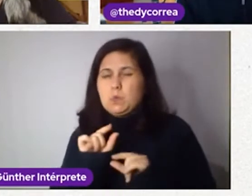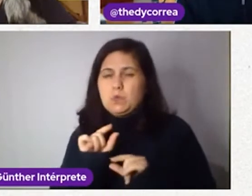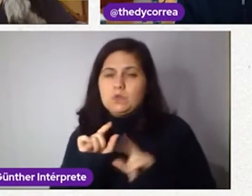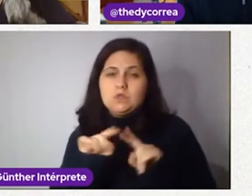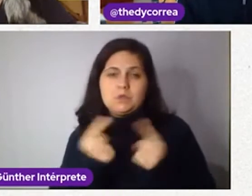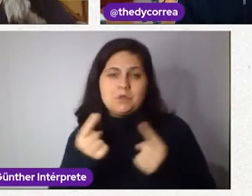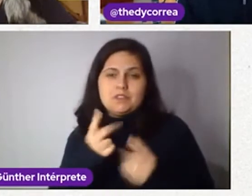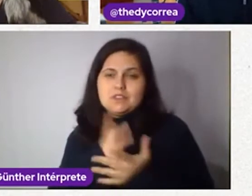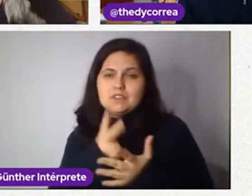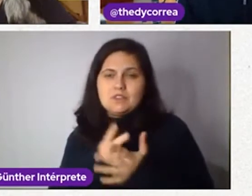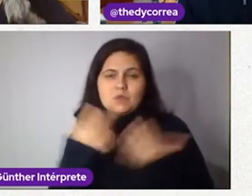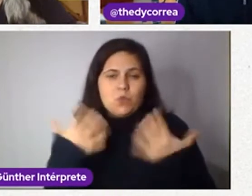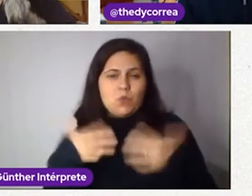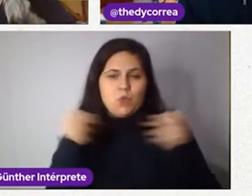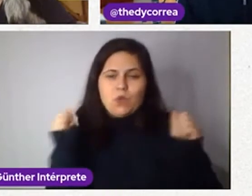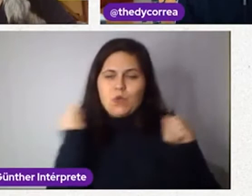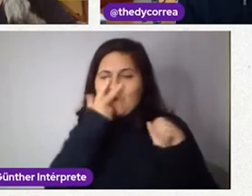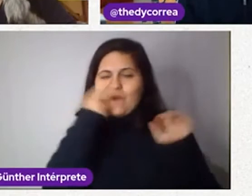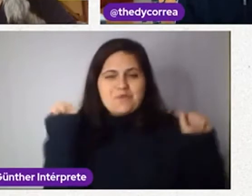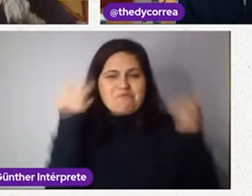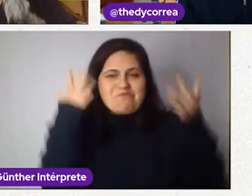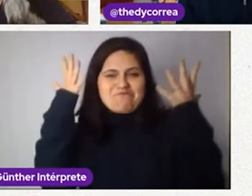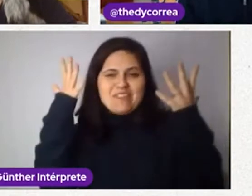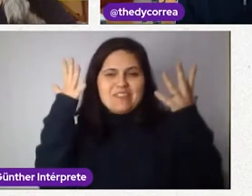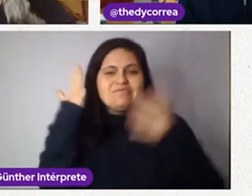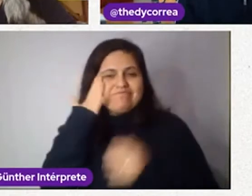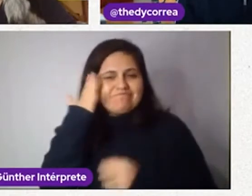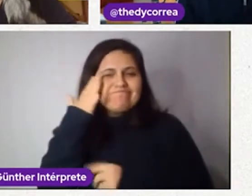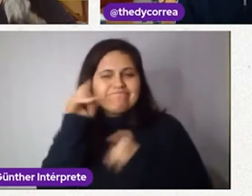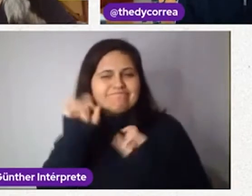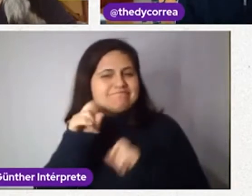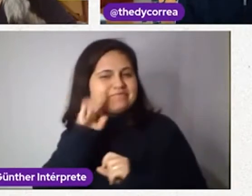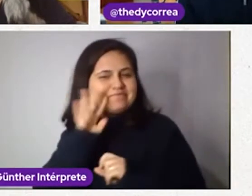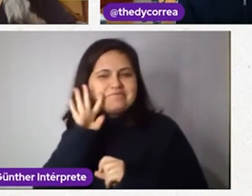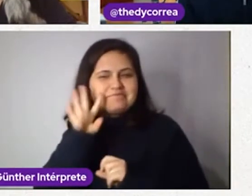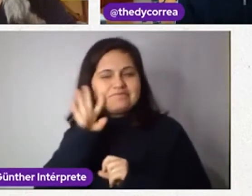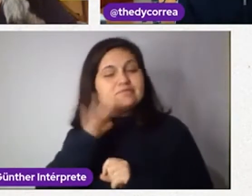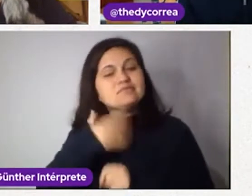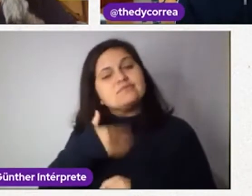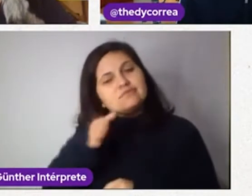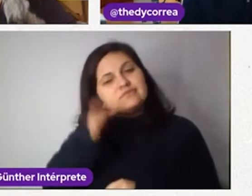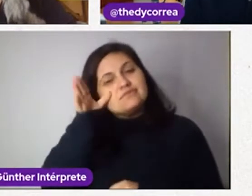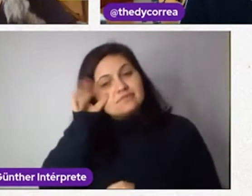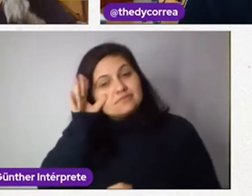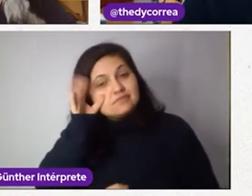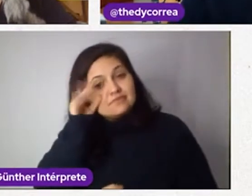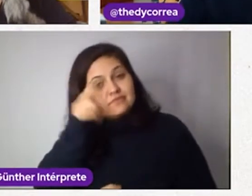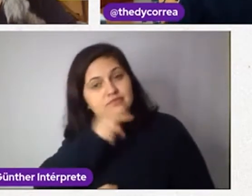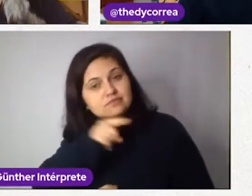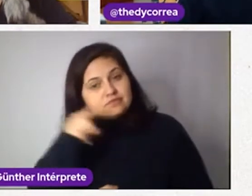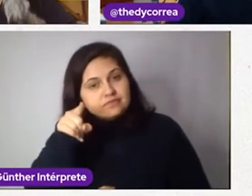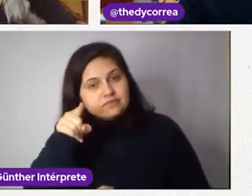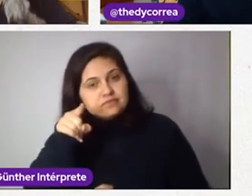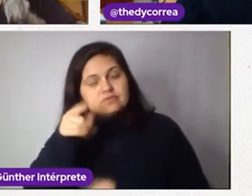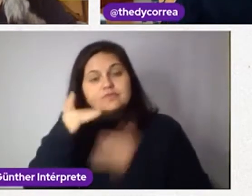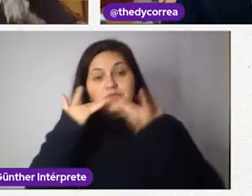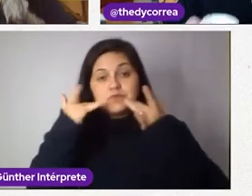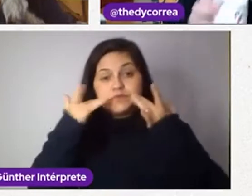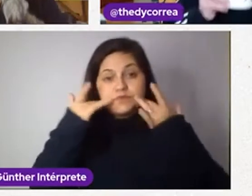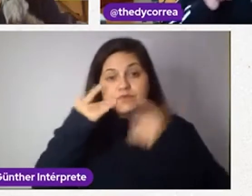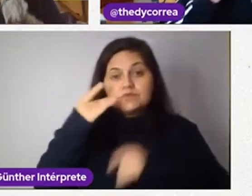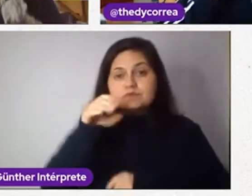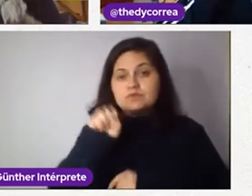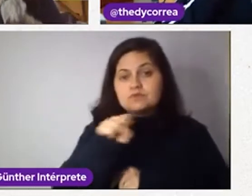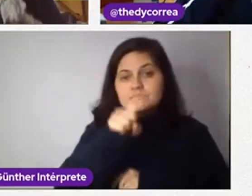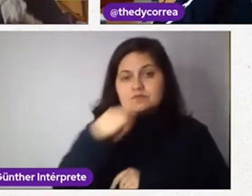mas são sempre mágicas, assim, as temporadas. Ai, que legal. Eu já assisti vocês no Teatro São Pedro, e